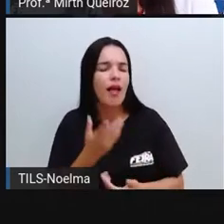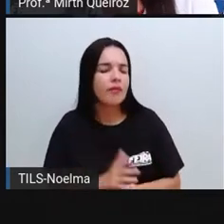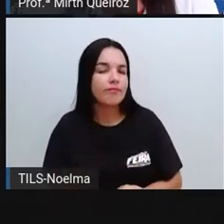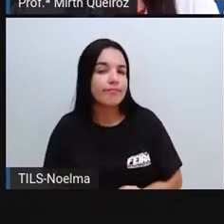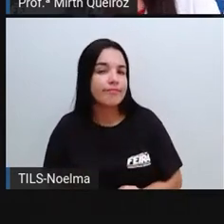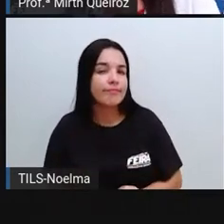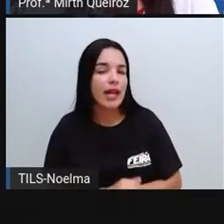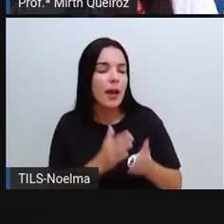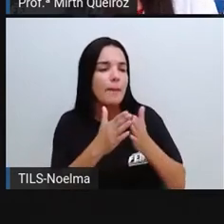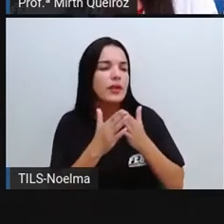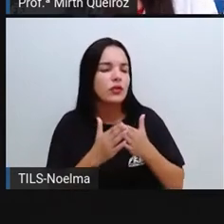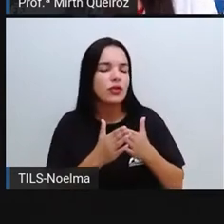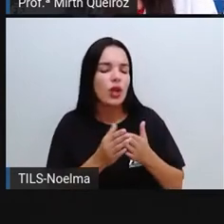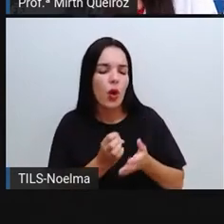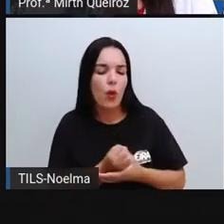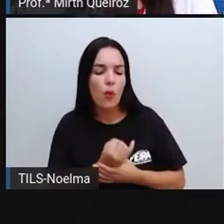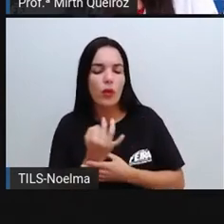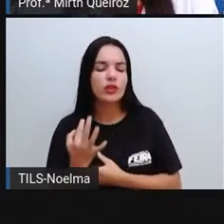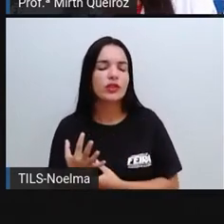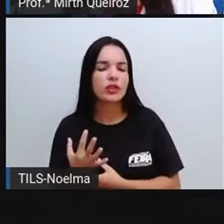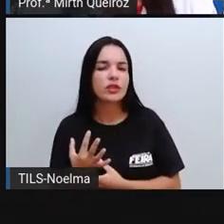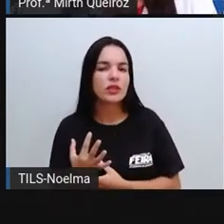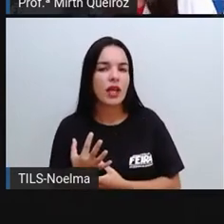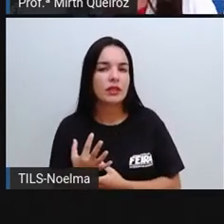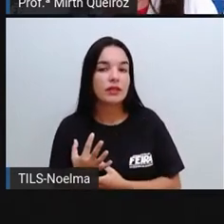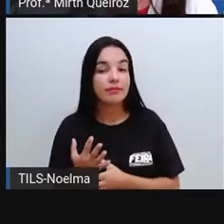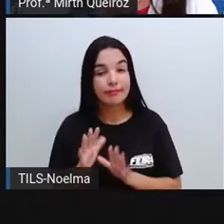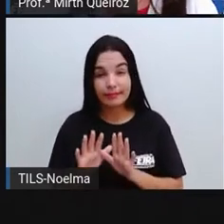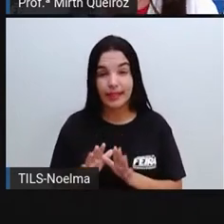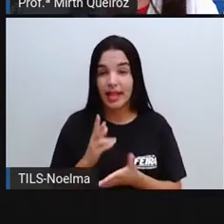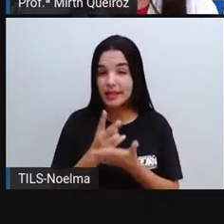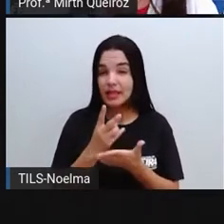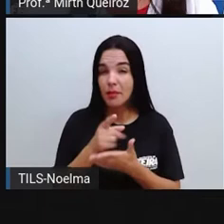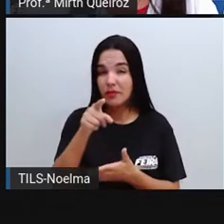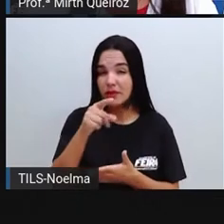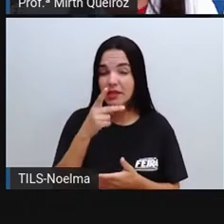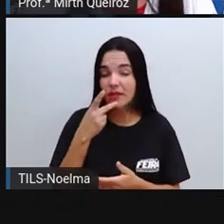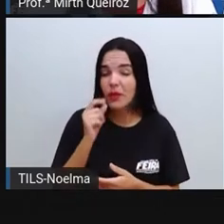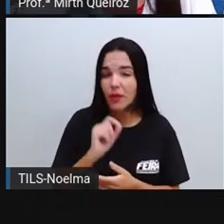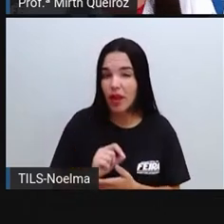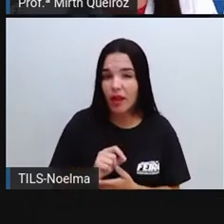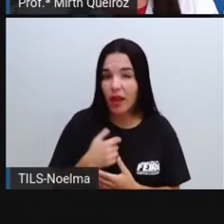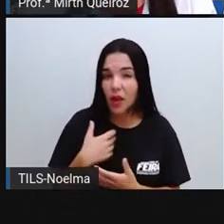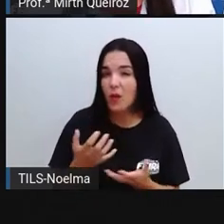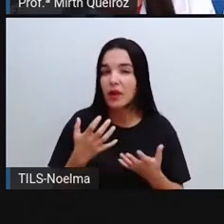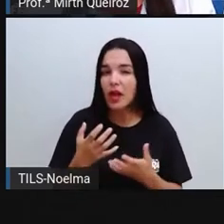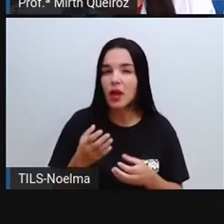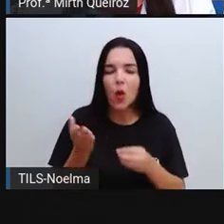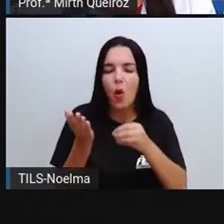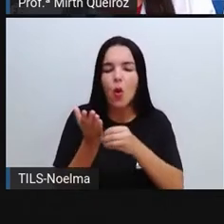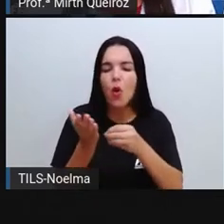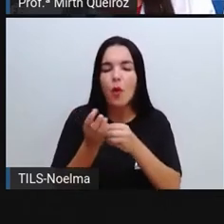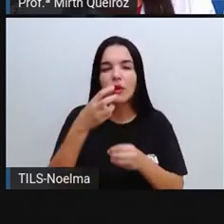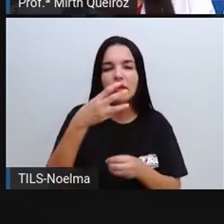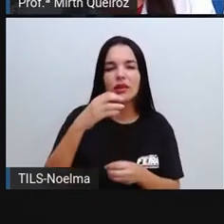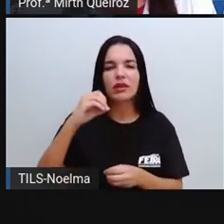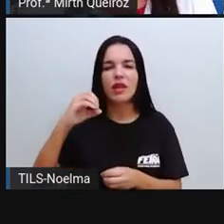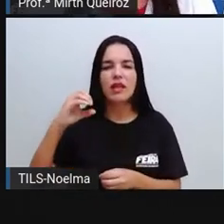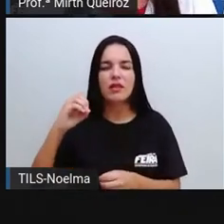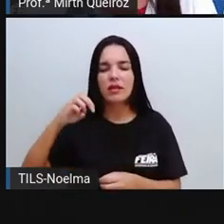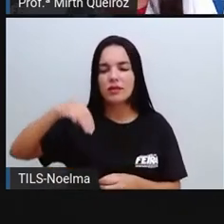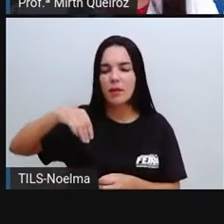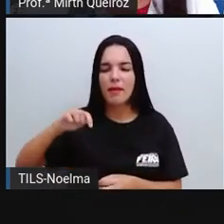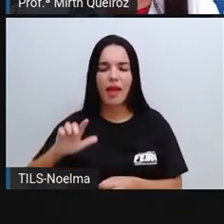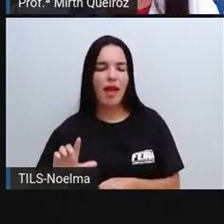falar sobre a quantidade que vocês desejam? Geralmente vocês falam: ah, eu quero um copo de 300 ml,